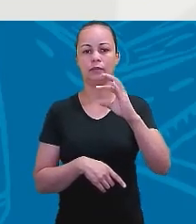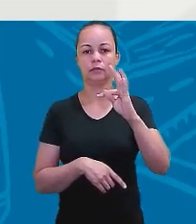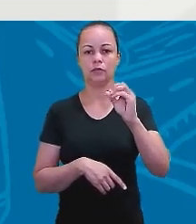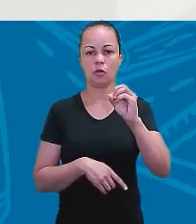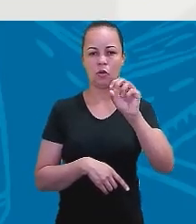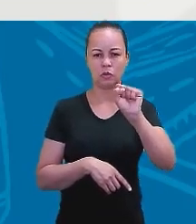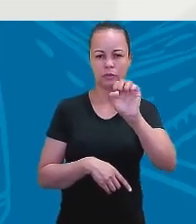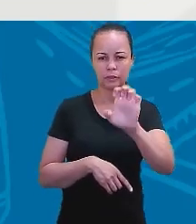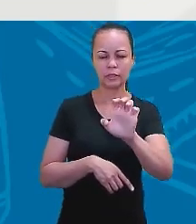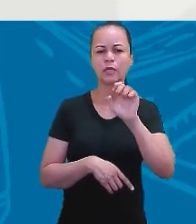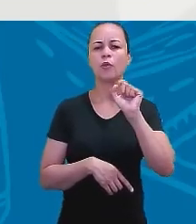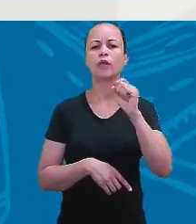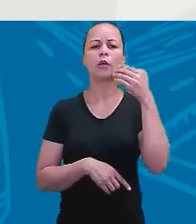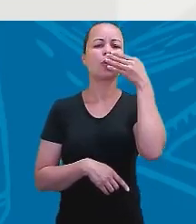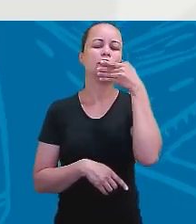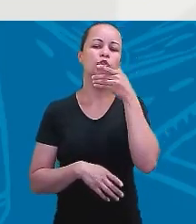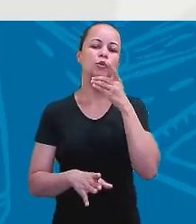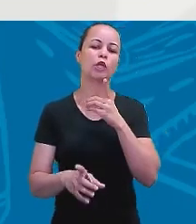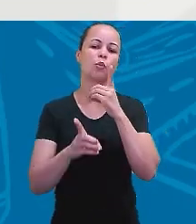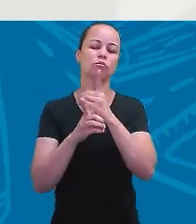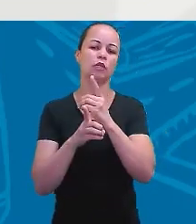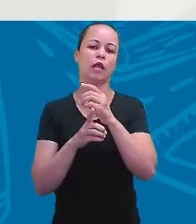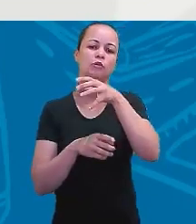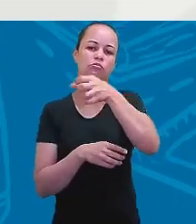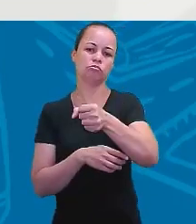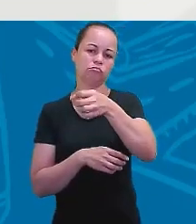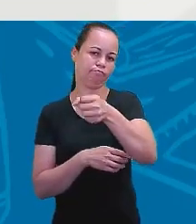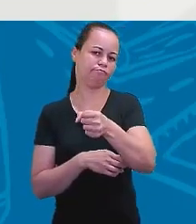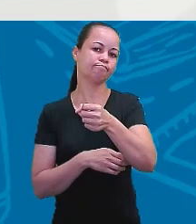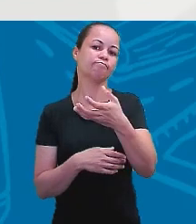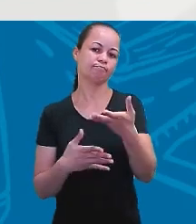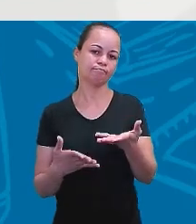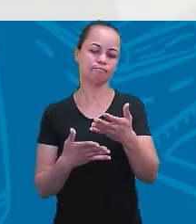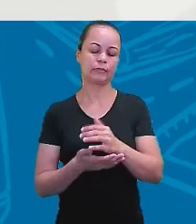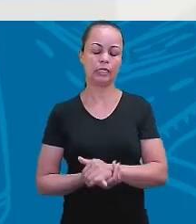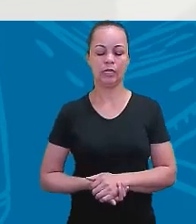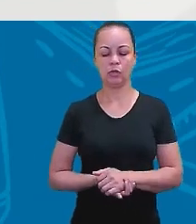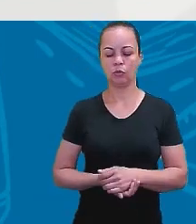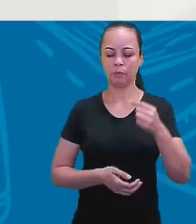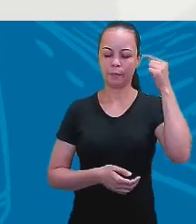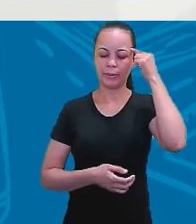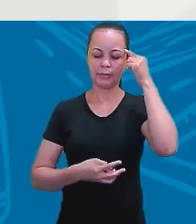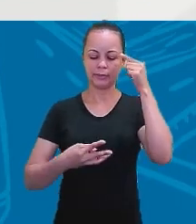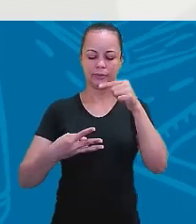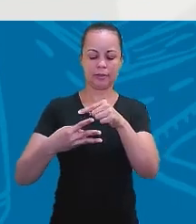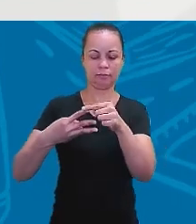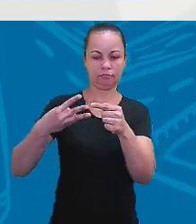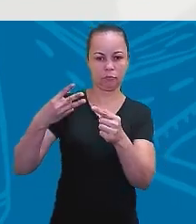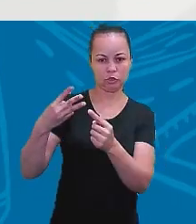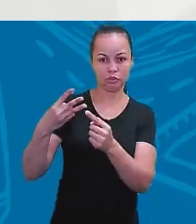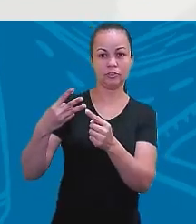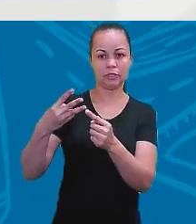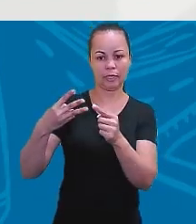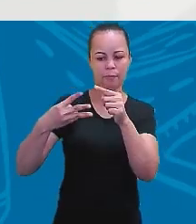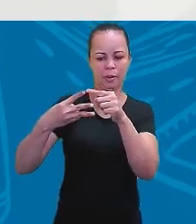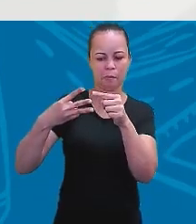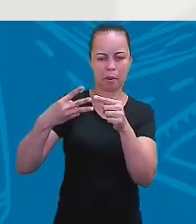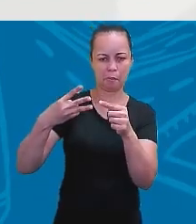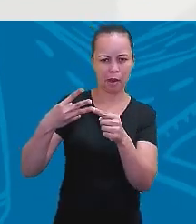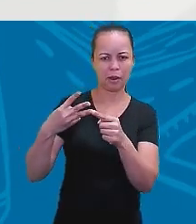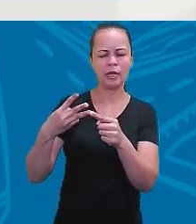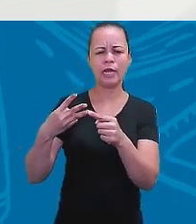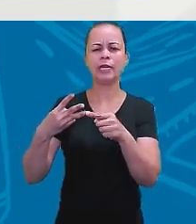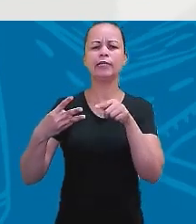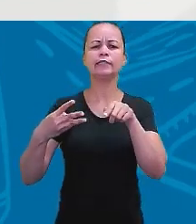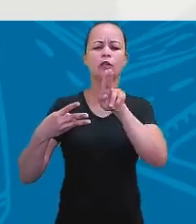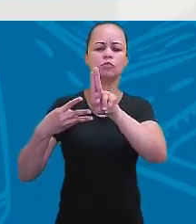leite. Então vamos só chamar a atenção de vocês. Então quando eu pensar nas hexoses, frutose, glicose e galactose, eles